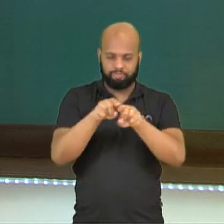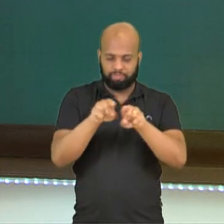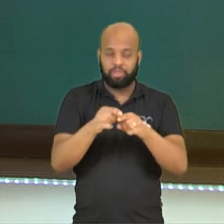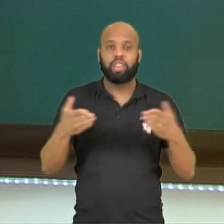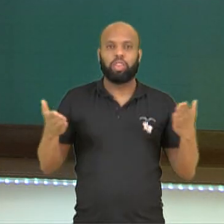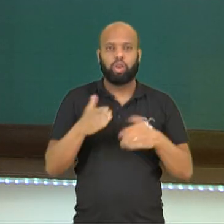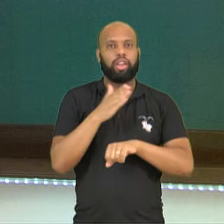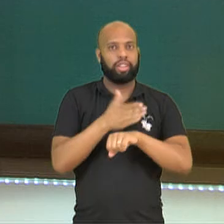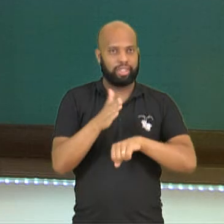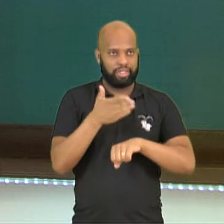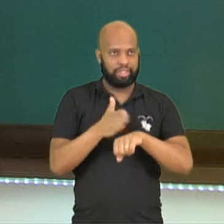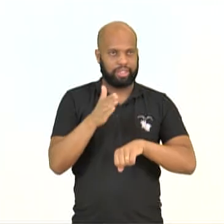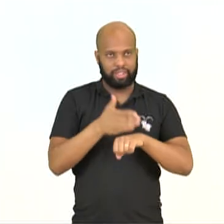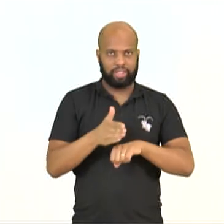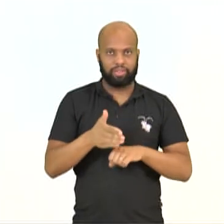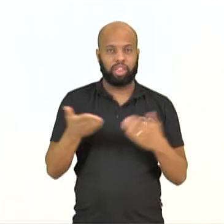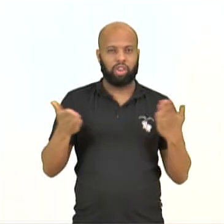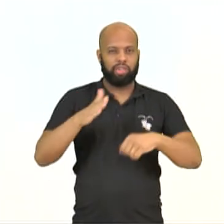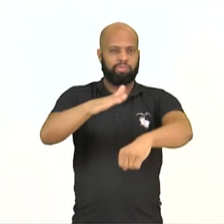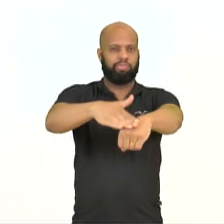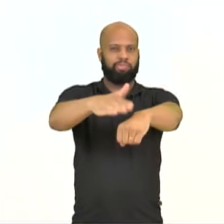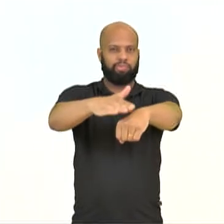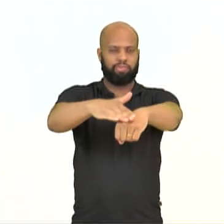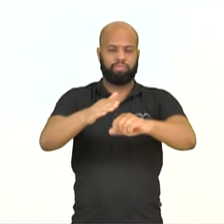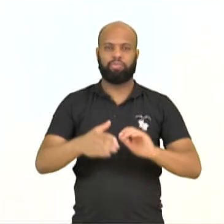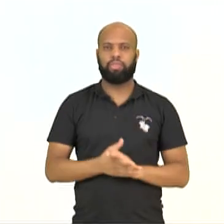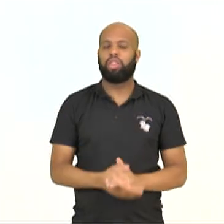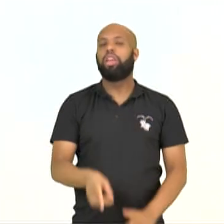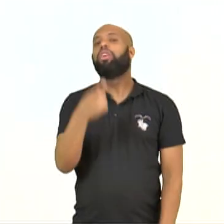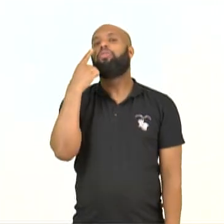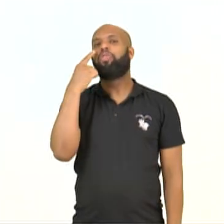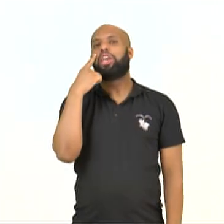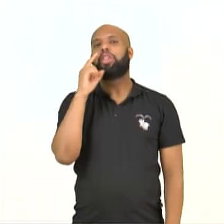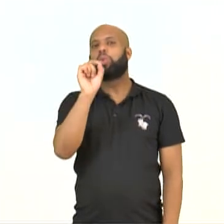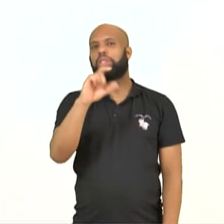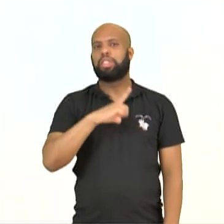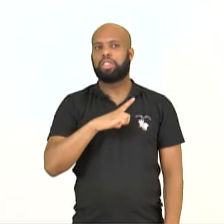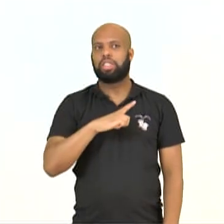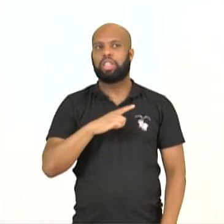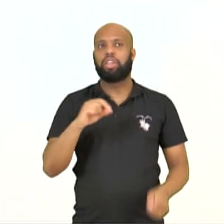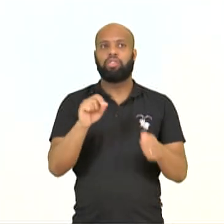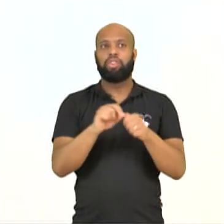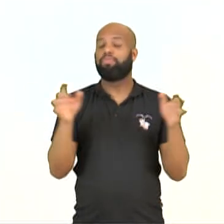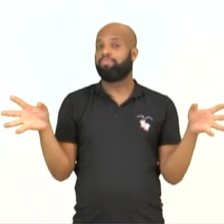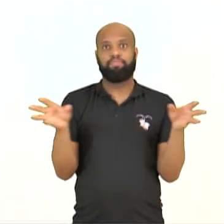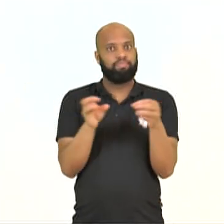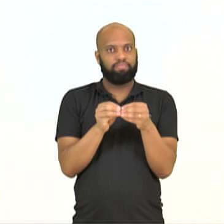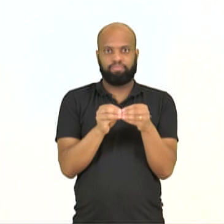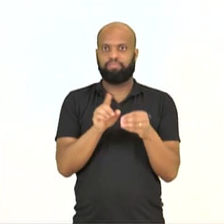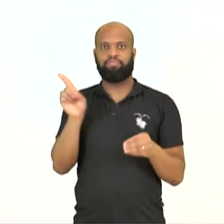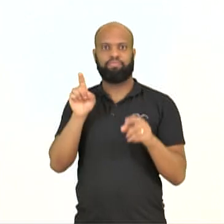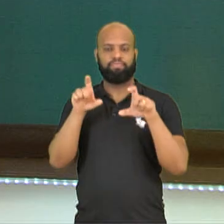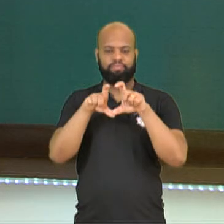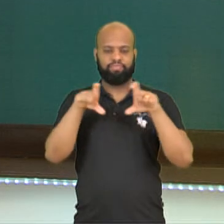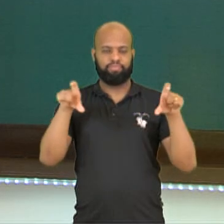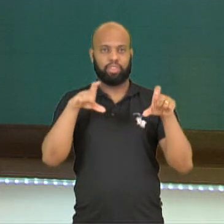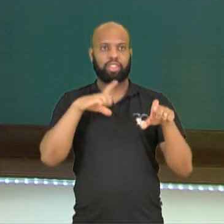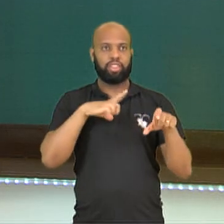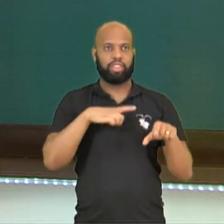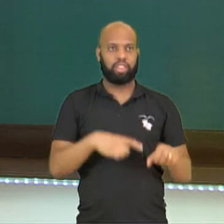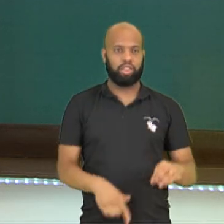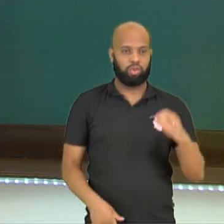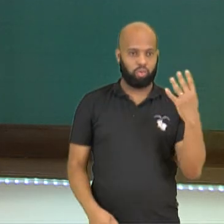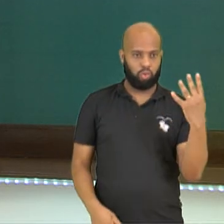lá praticar então. Vamos você praticar? Olha o que eu quero. Simplifique a expressão. Então eu tenho